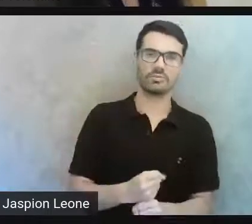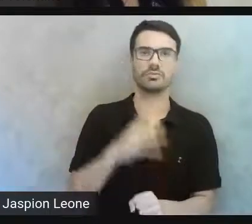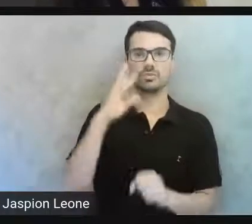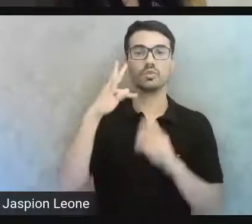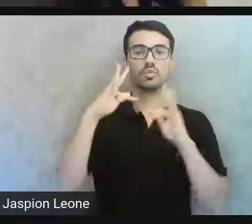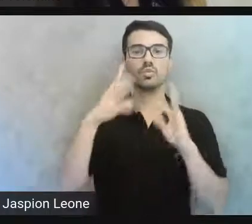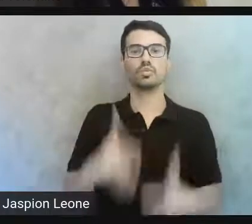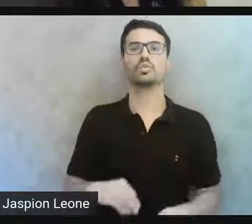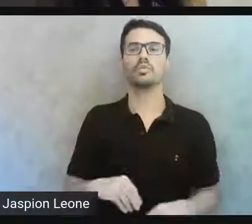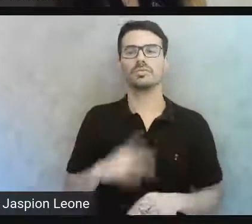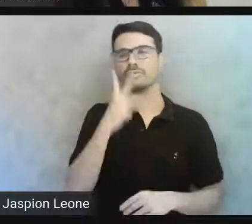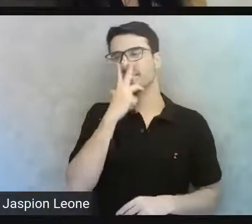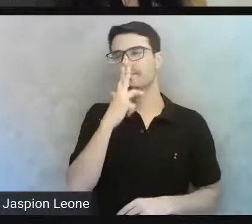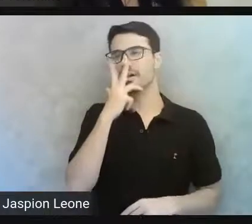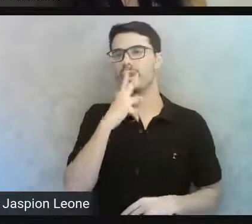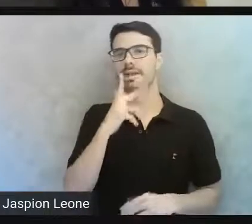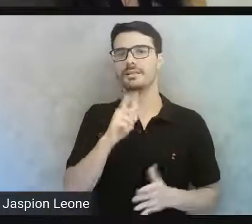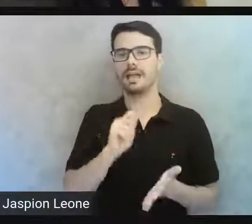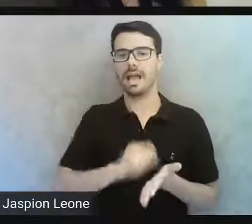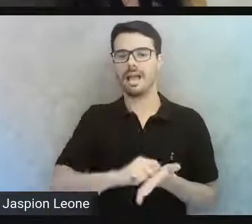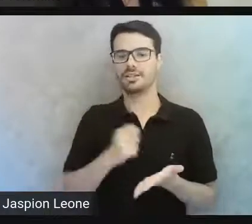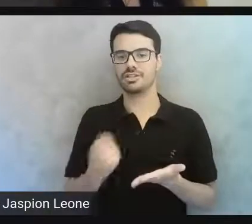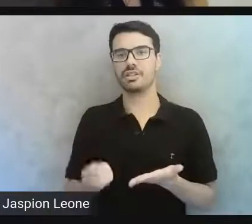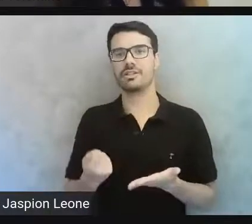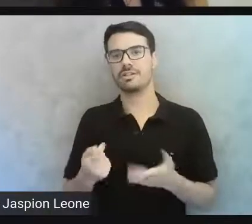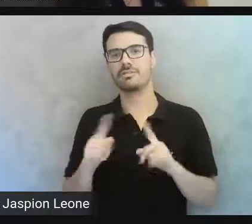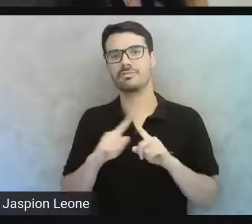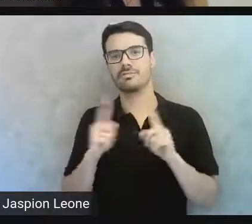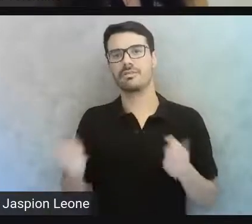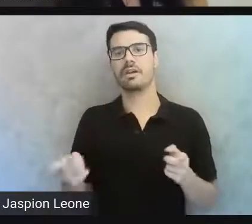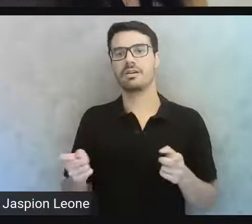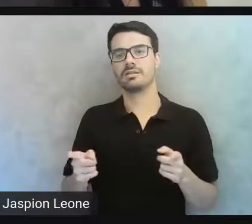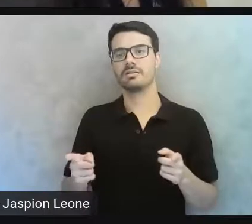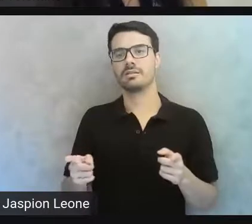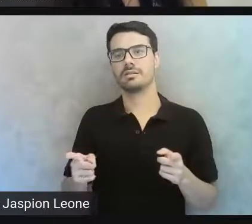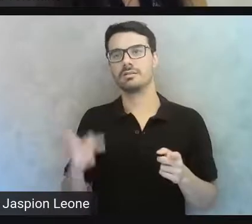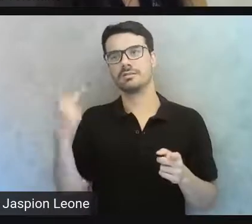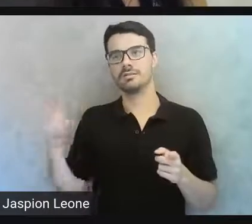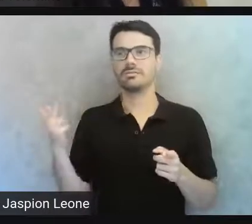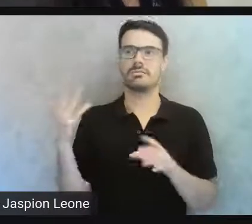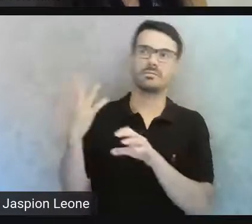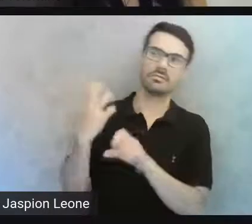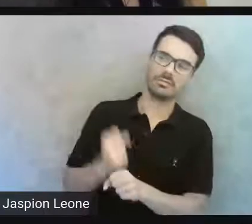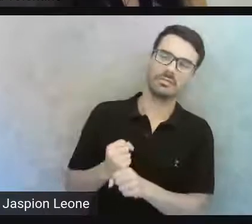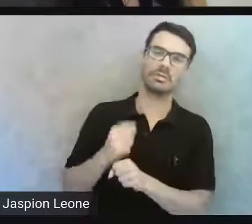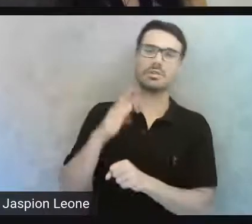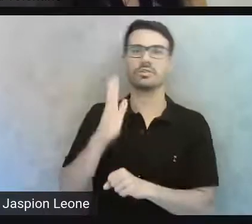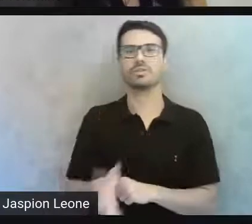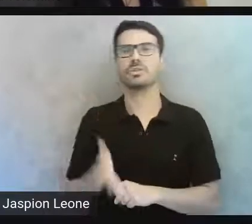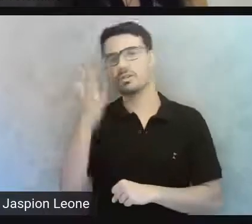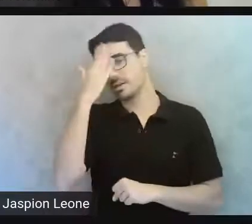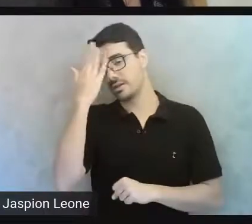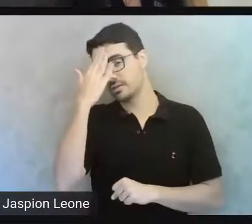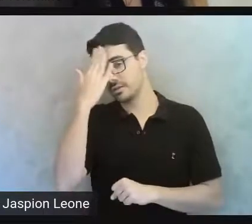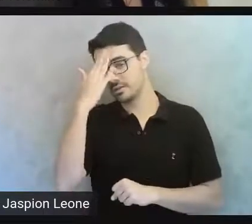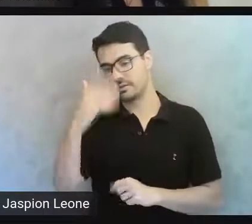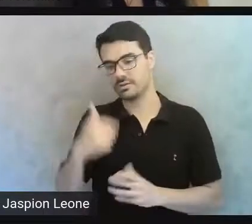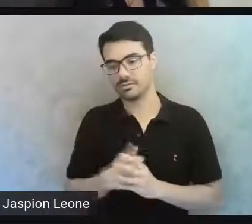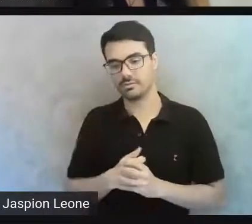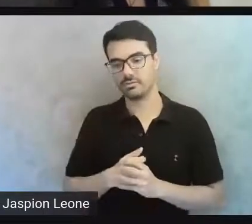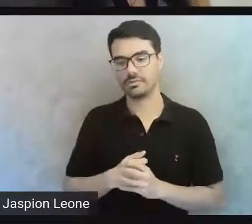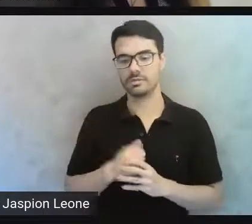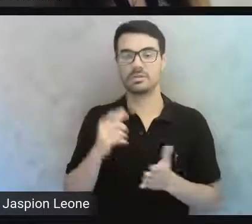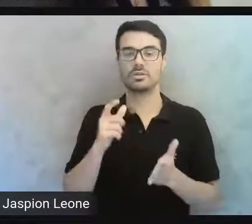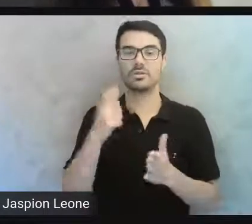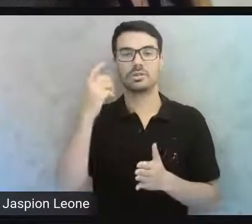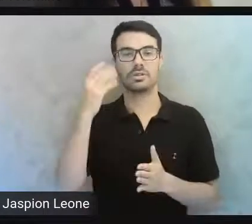né? É como se fosse uma agendinha, né? Só que fica compartilhado com o teu parceiro e fica disponível também assim, no seu celular,